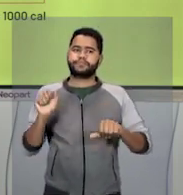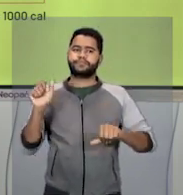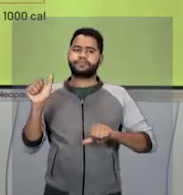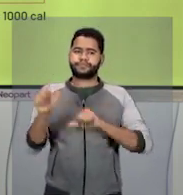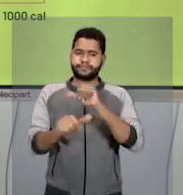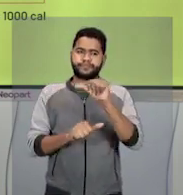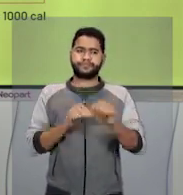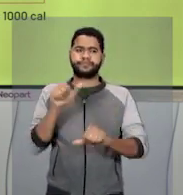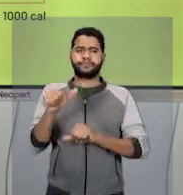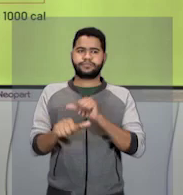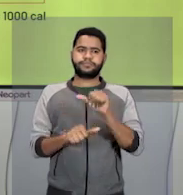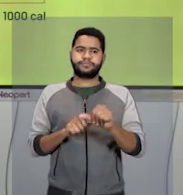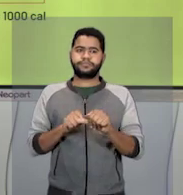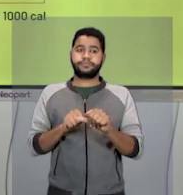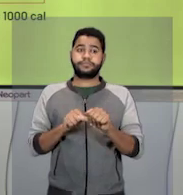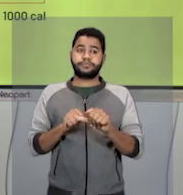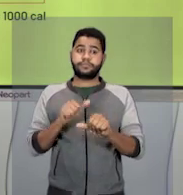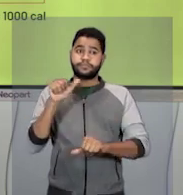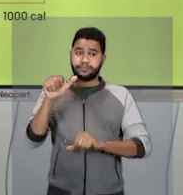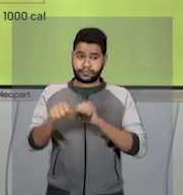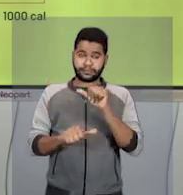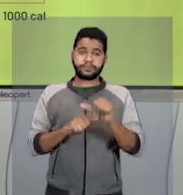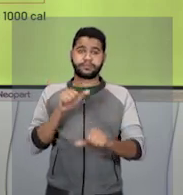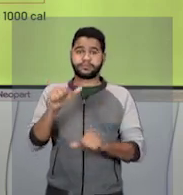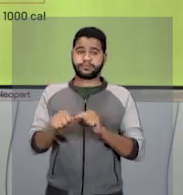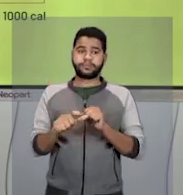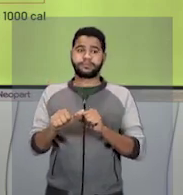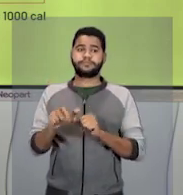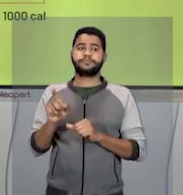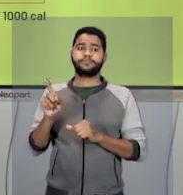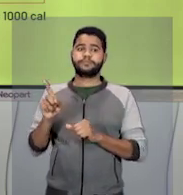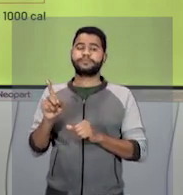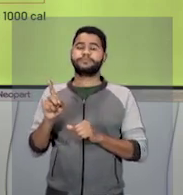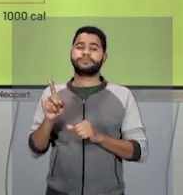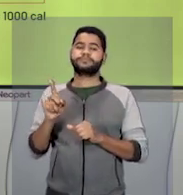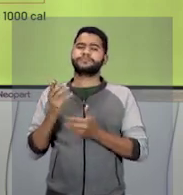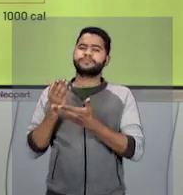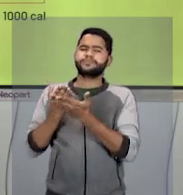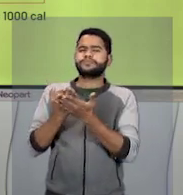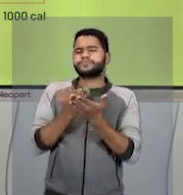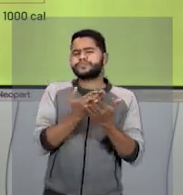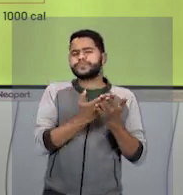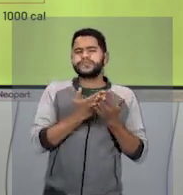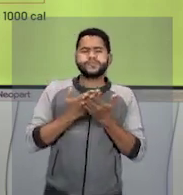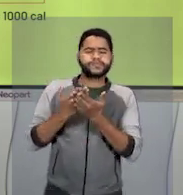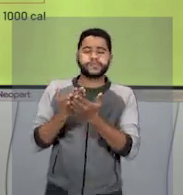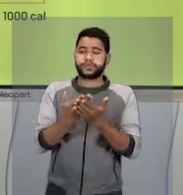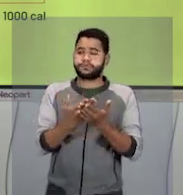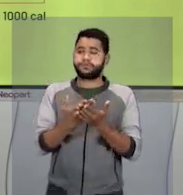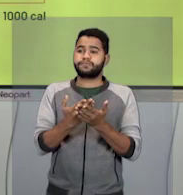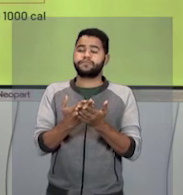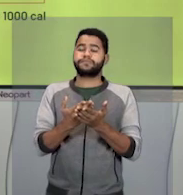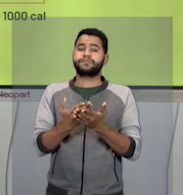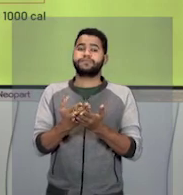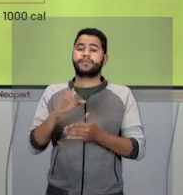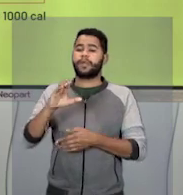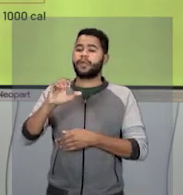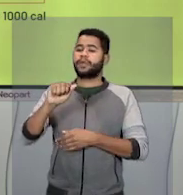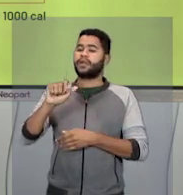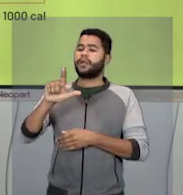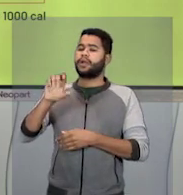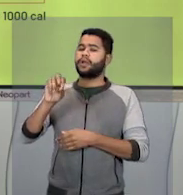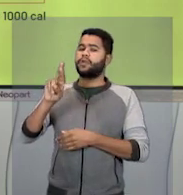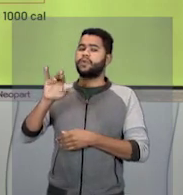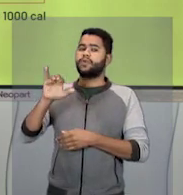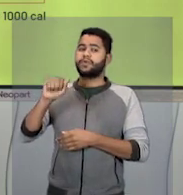transformação. Para que seja feita essa transformação, foi feito o estudo do qual era a definição de caloria.